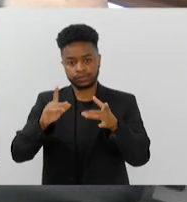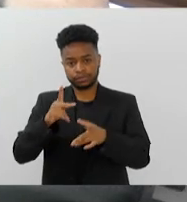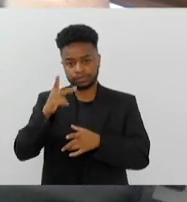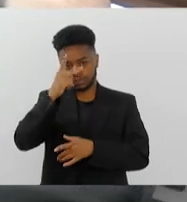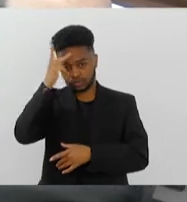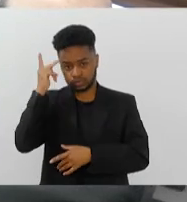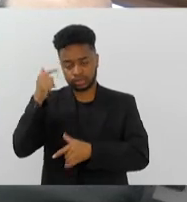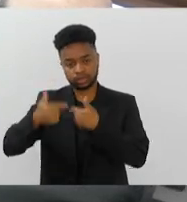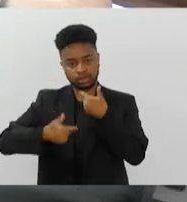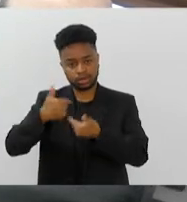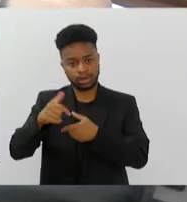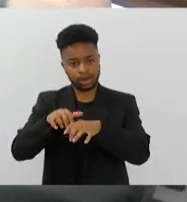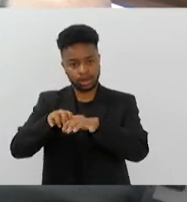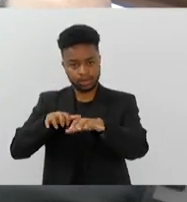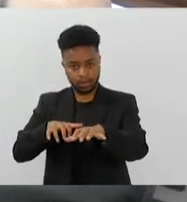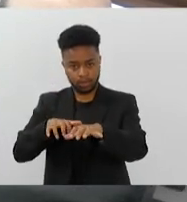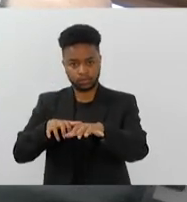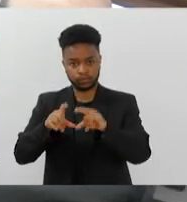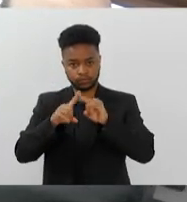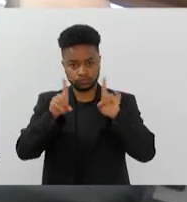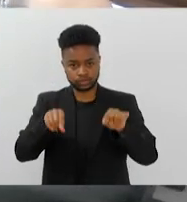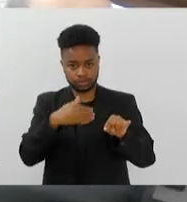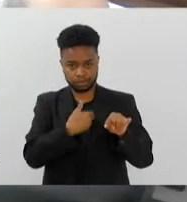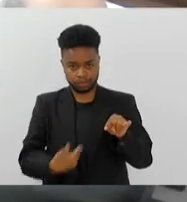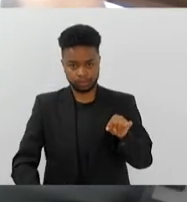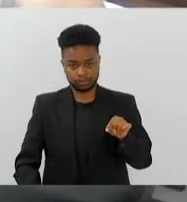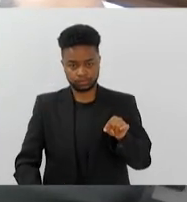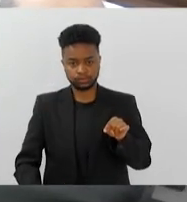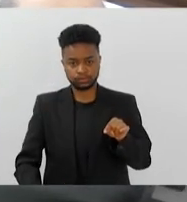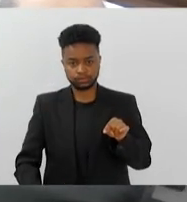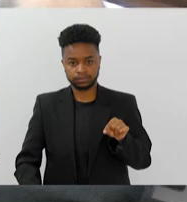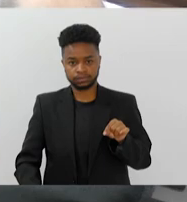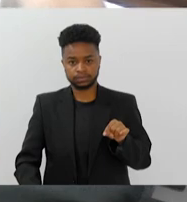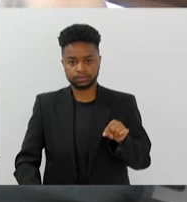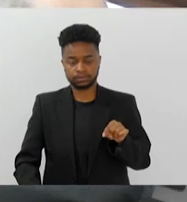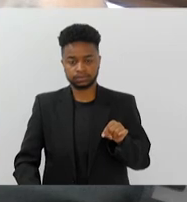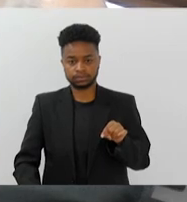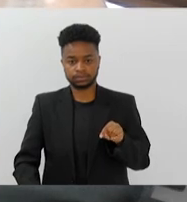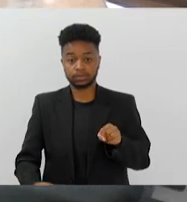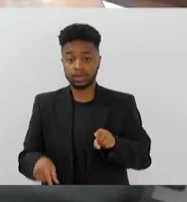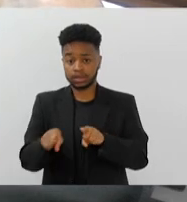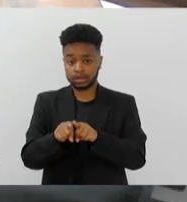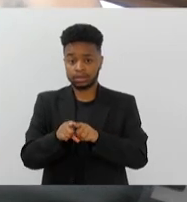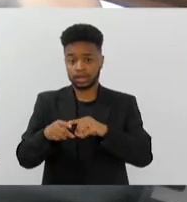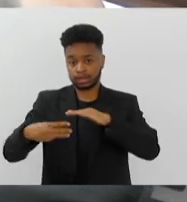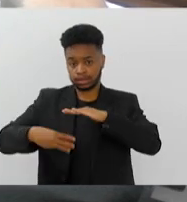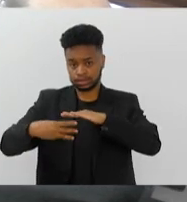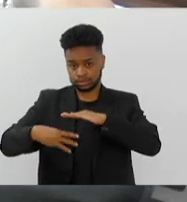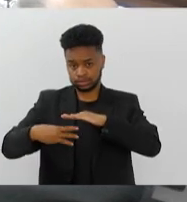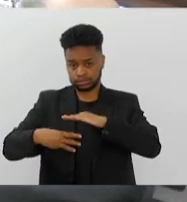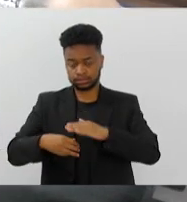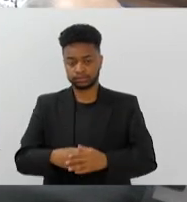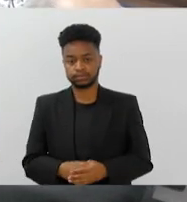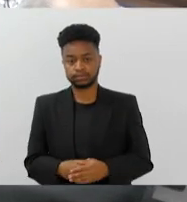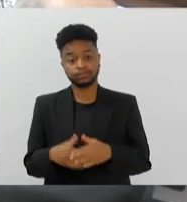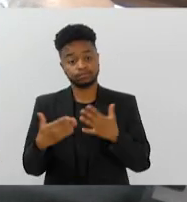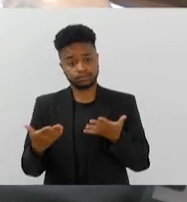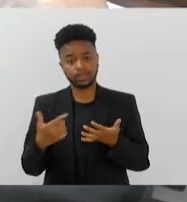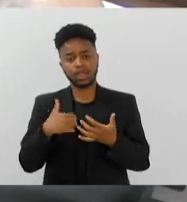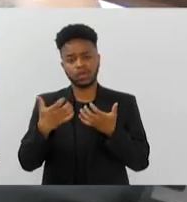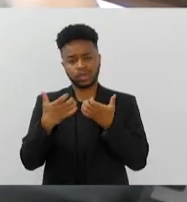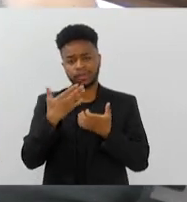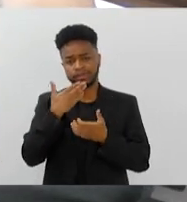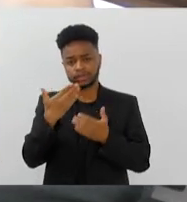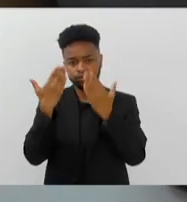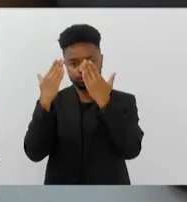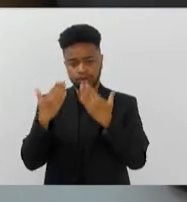trabalho remoto dos servidores públicos, inclusive terceirizados. Eu queria ver isso, senhor